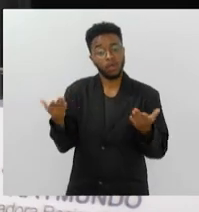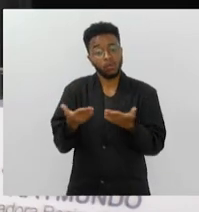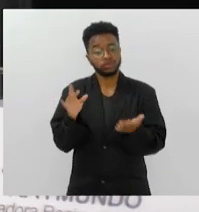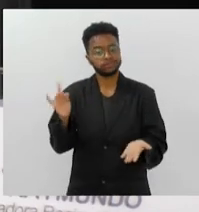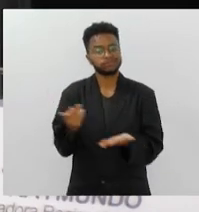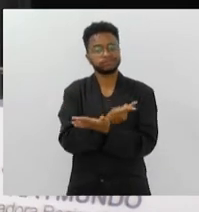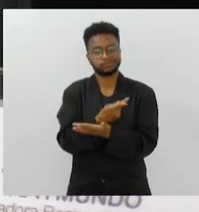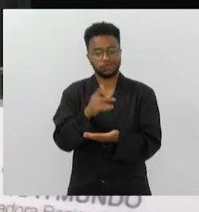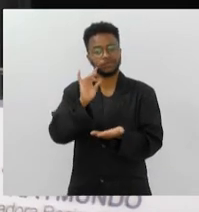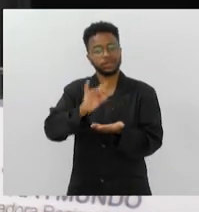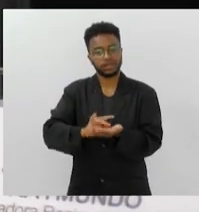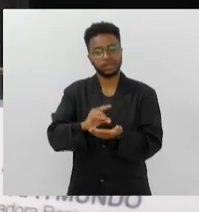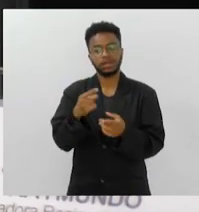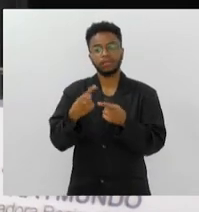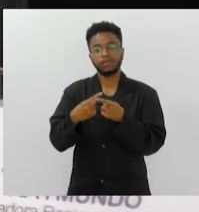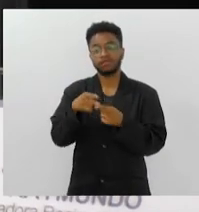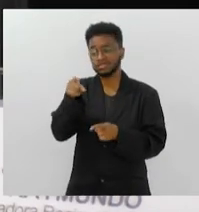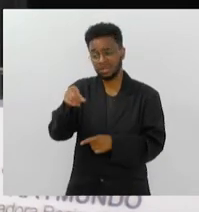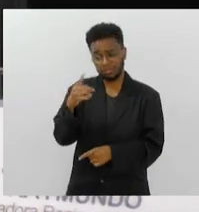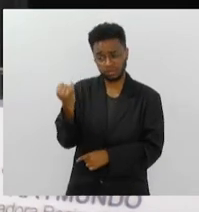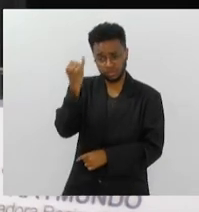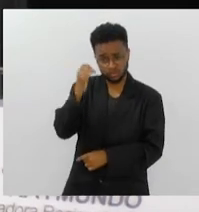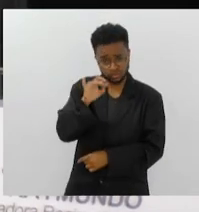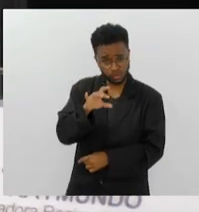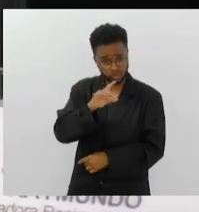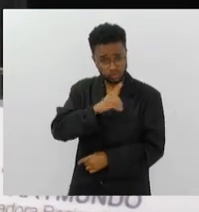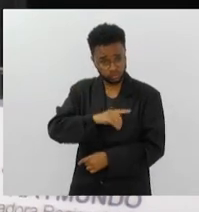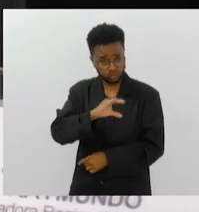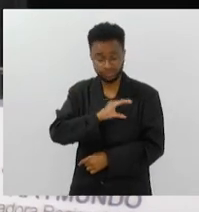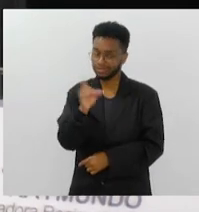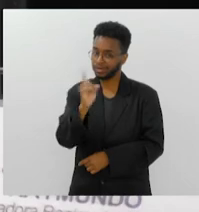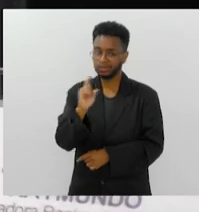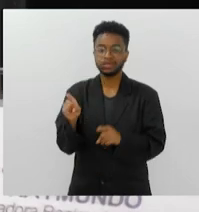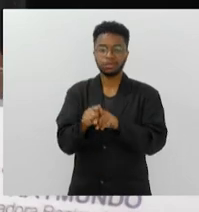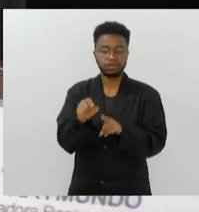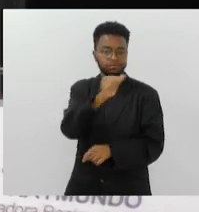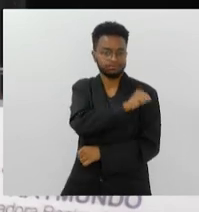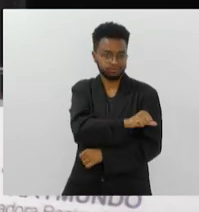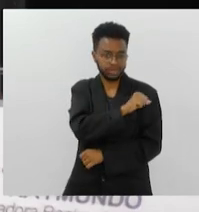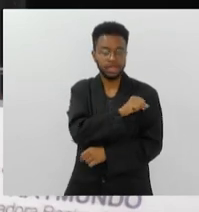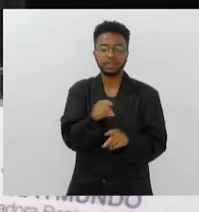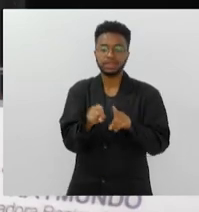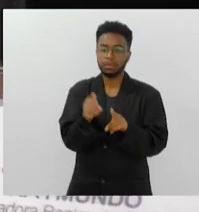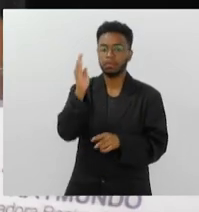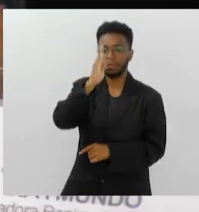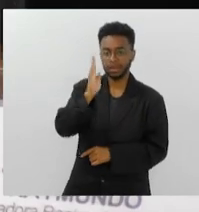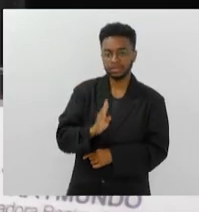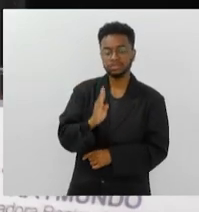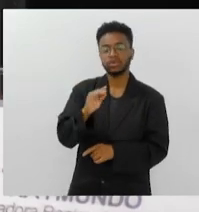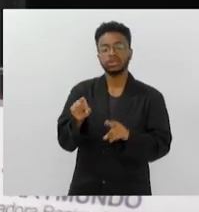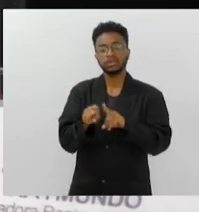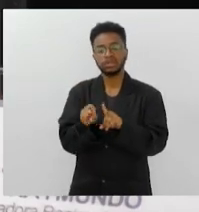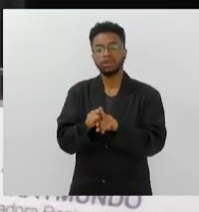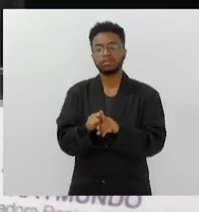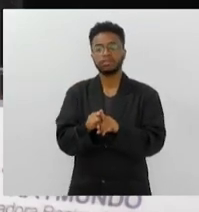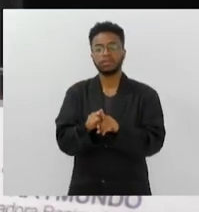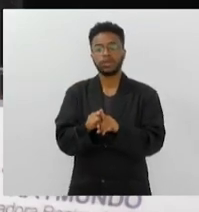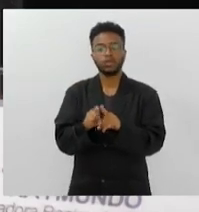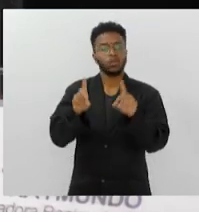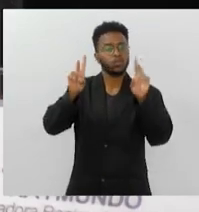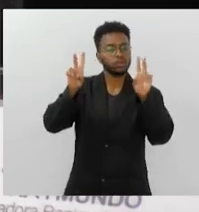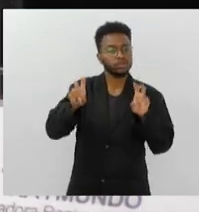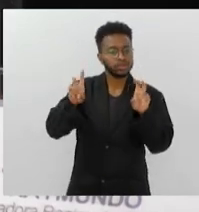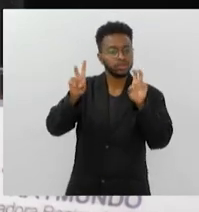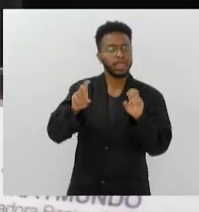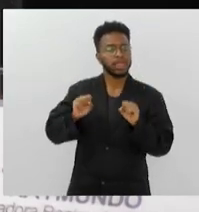E o senhor não é só importante para Duque de Caxias, não. O senhor é importante para o Estado, o senhor é importante para o país, o senhor é importante para a causa, e o